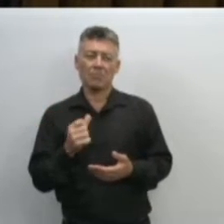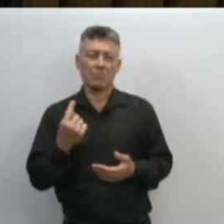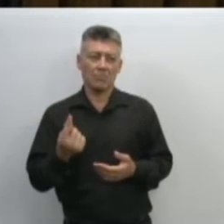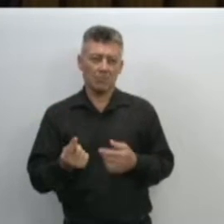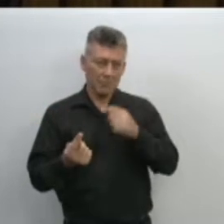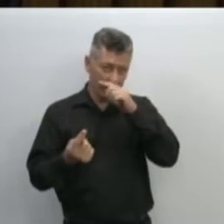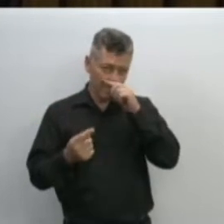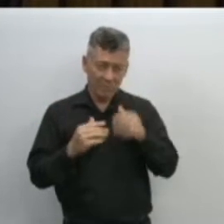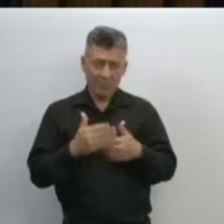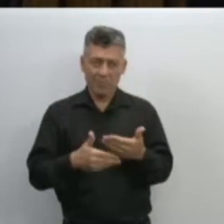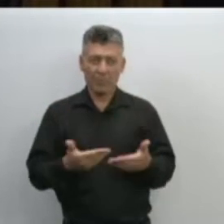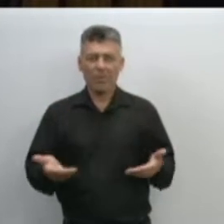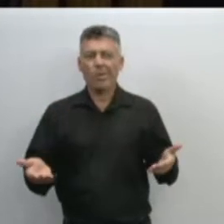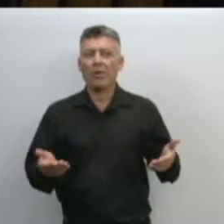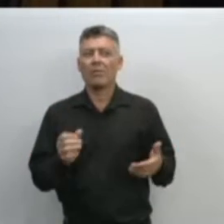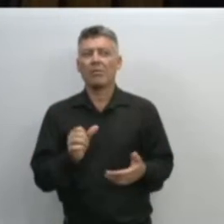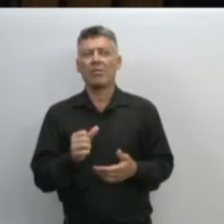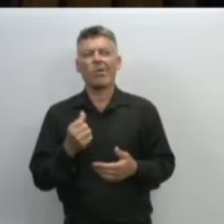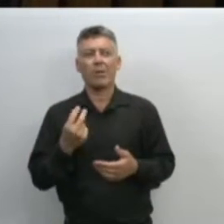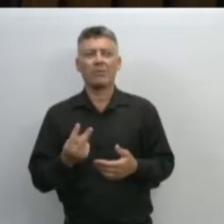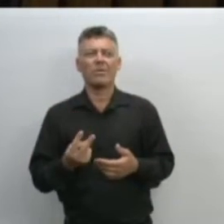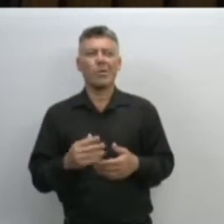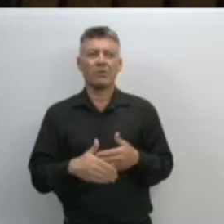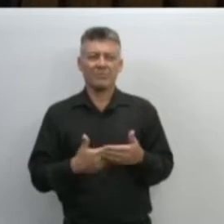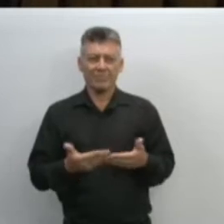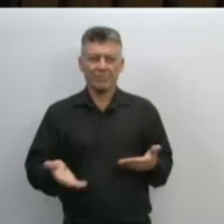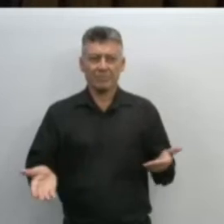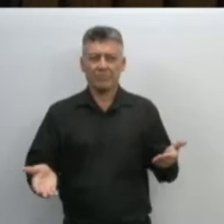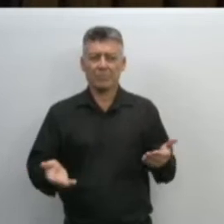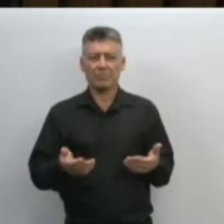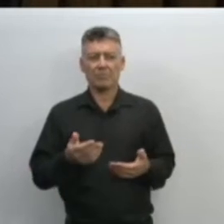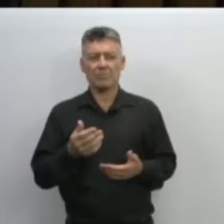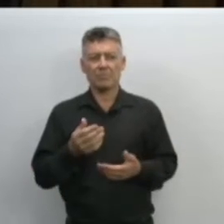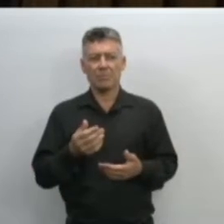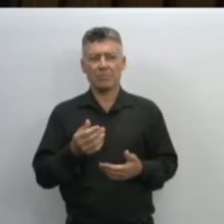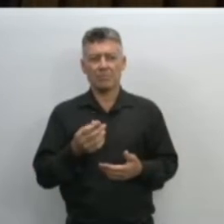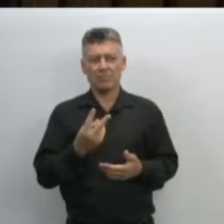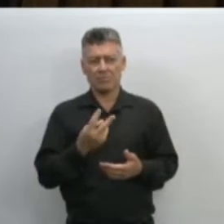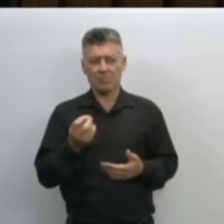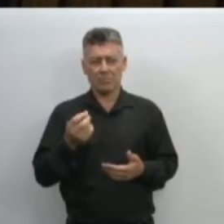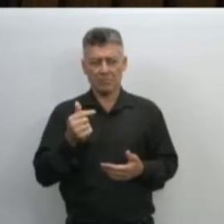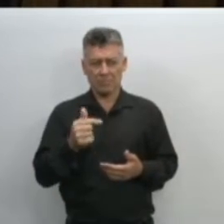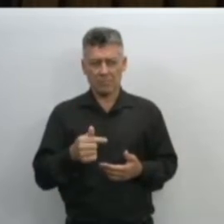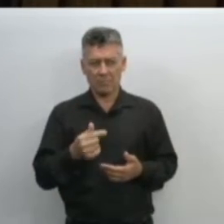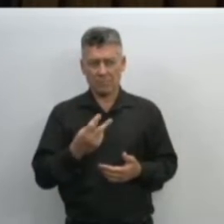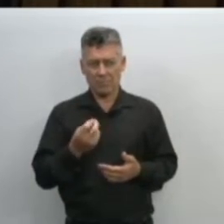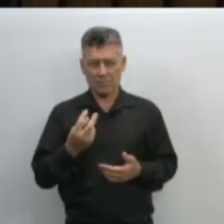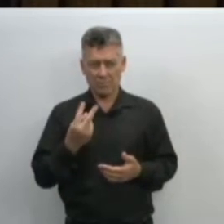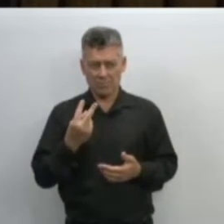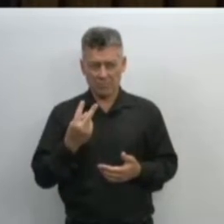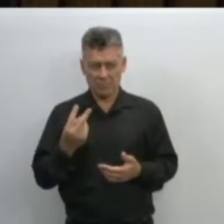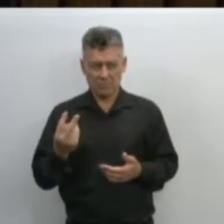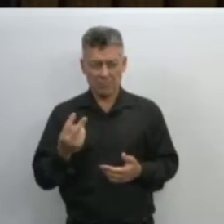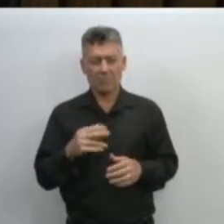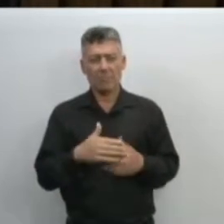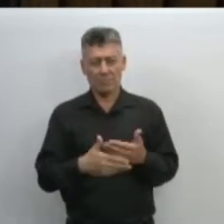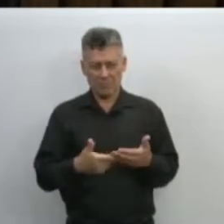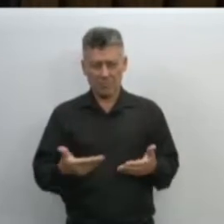4.361, requerimentos 4.362, requerimento 4.217/2022 e demais